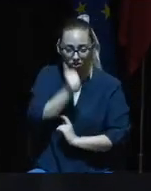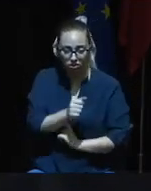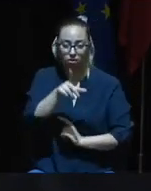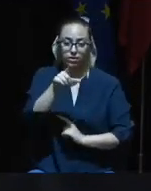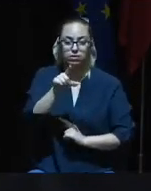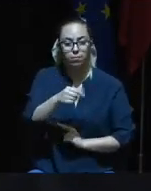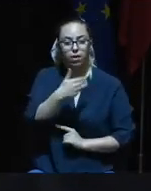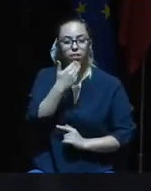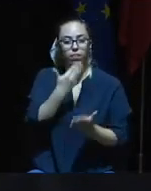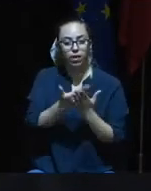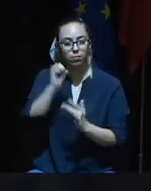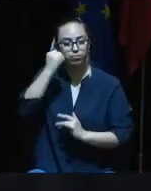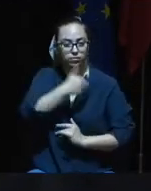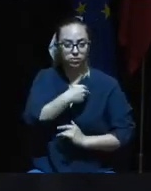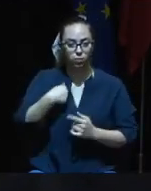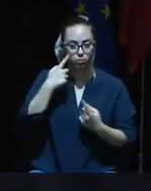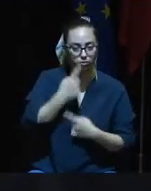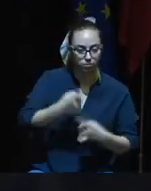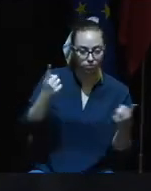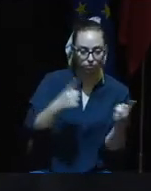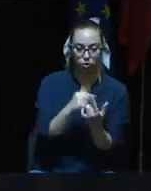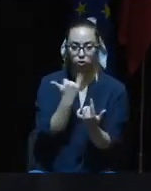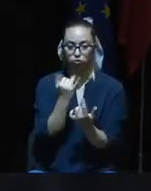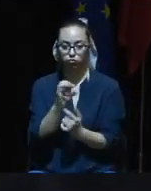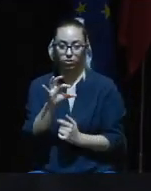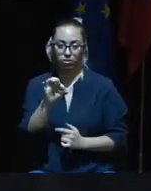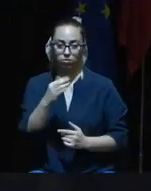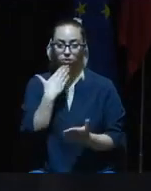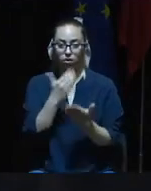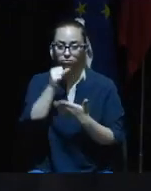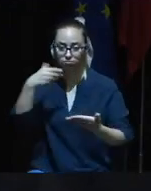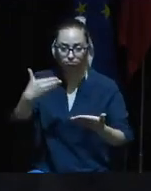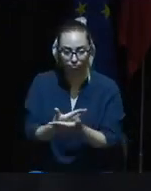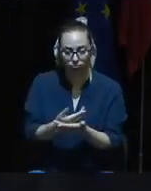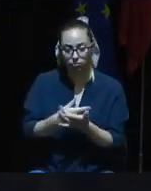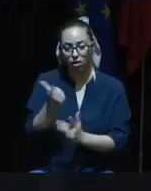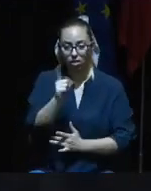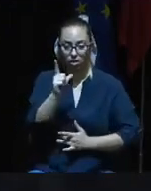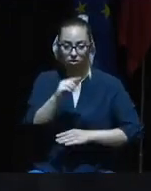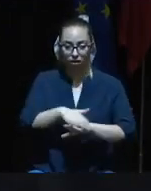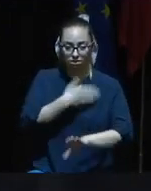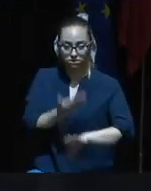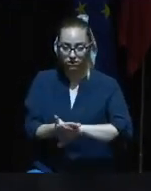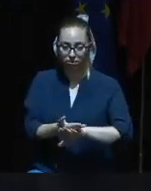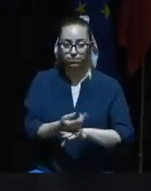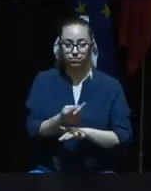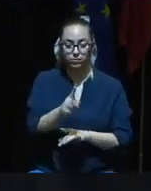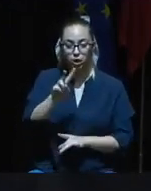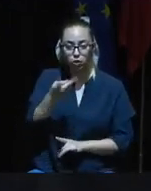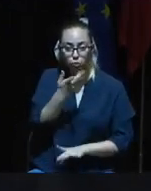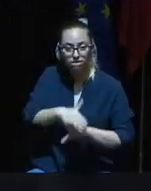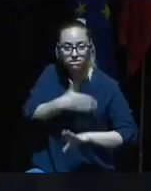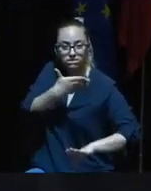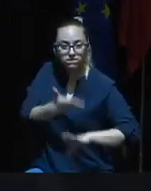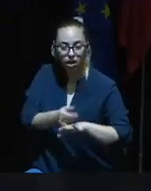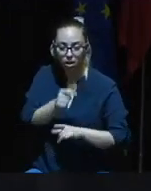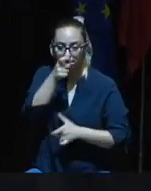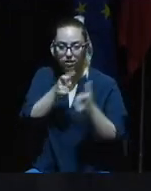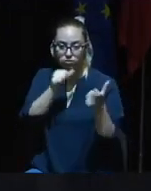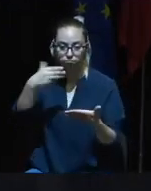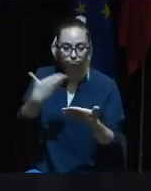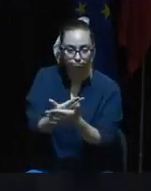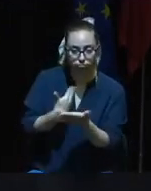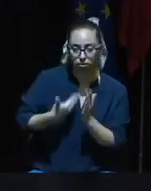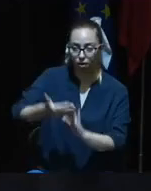a onda de calor de agosto 2018 fez duplicar a mortalidade na área metropolitana de Lisboa morreram duas vezes mais pessoas do que o